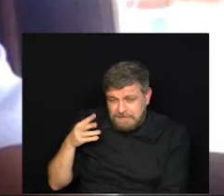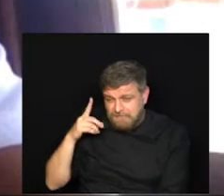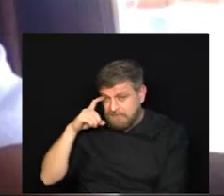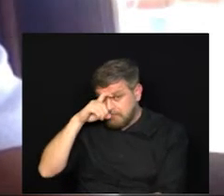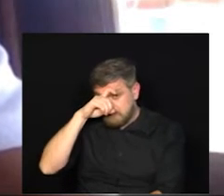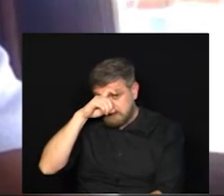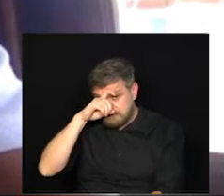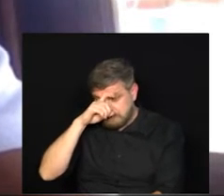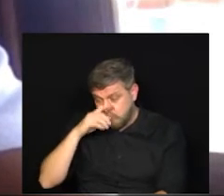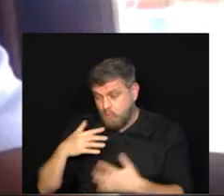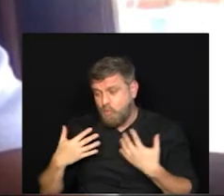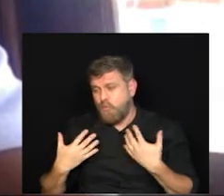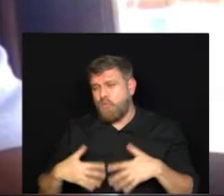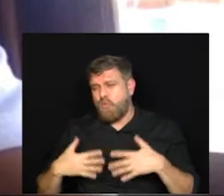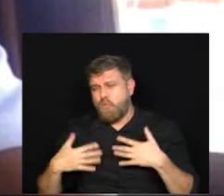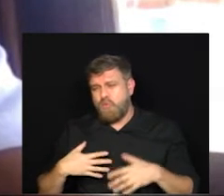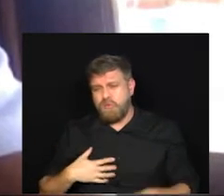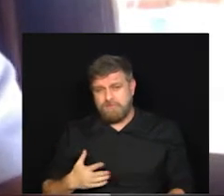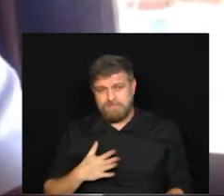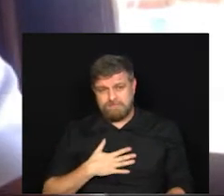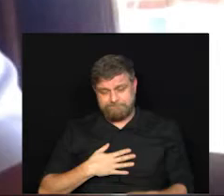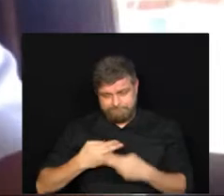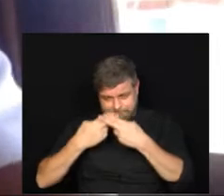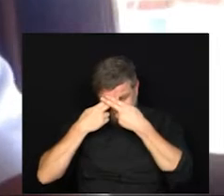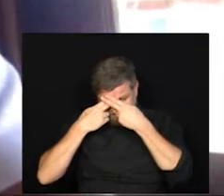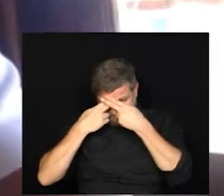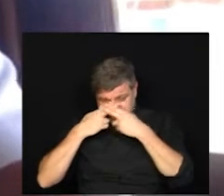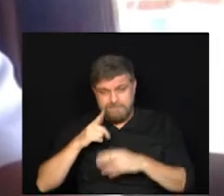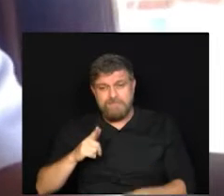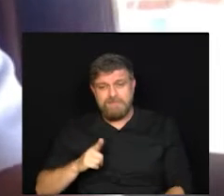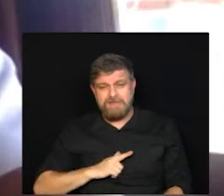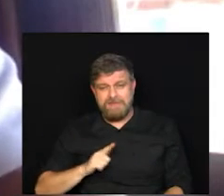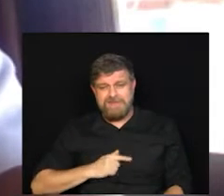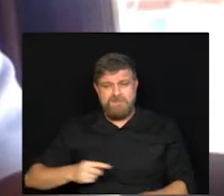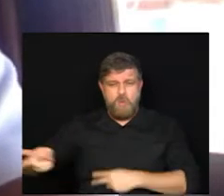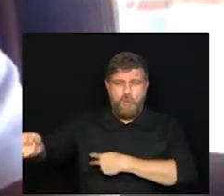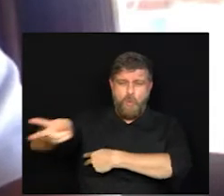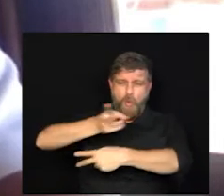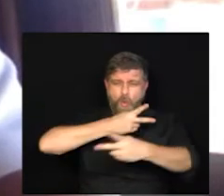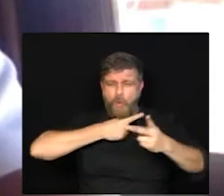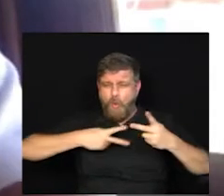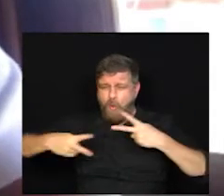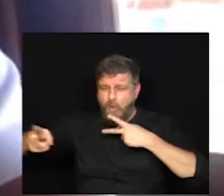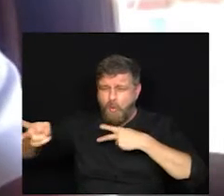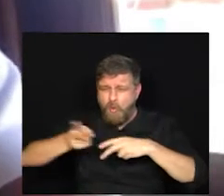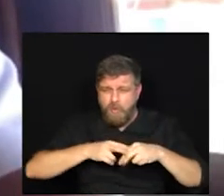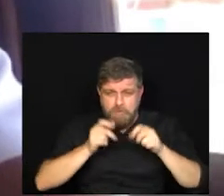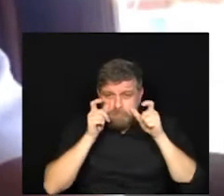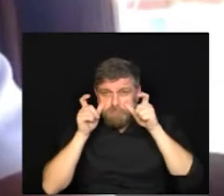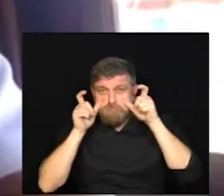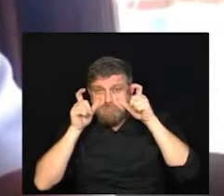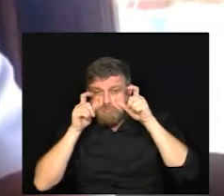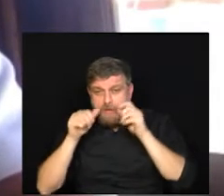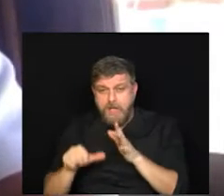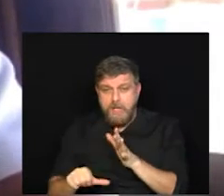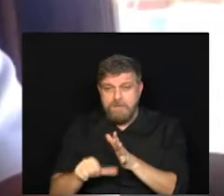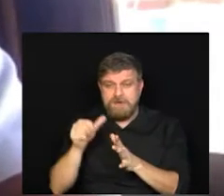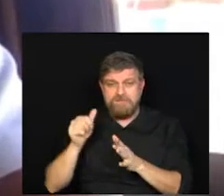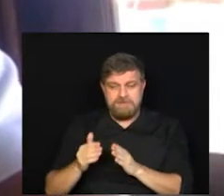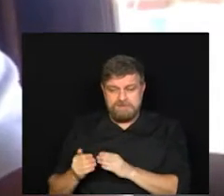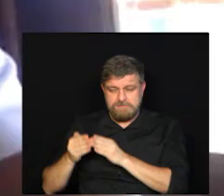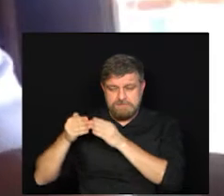Então foi uma coisa assim marcante, foi bem difícil. Pegou ventos fortes, tudo exigiu muita atenção. Era a primeira vez que estava